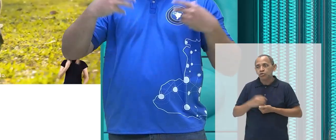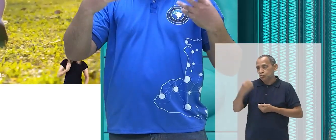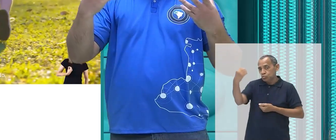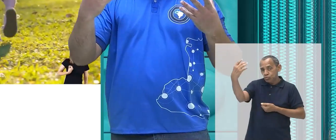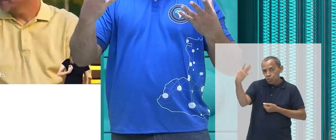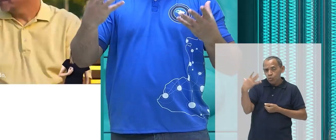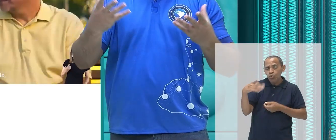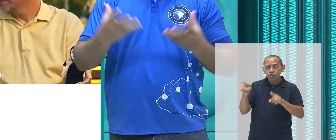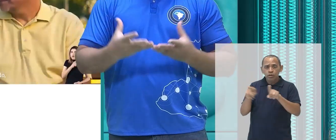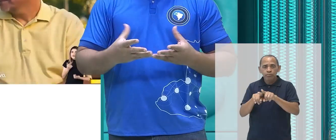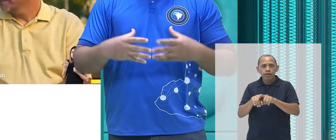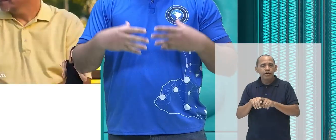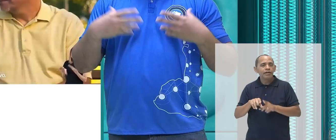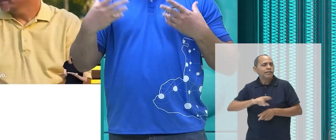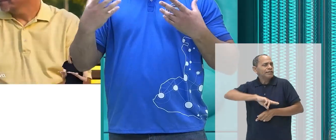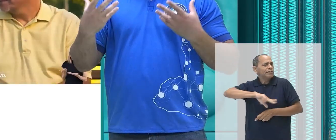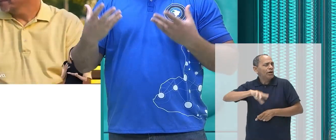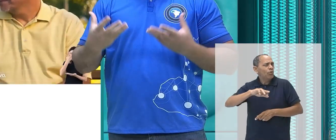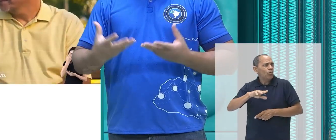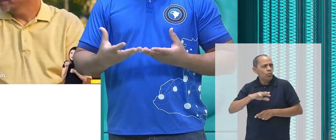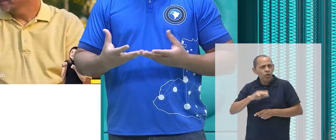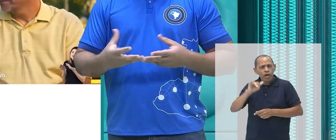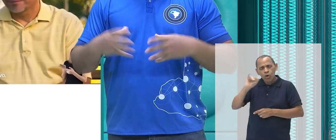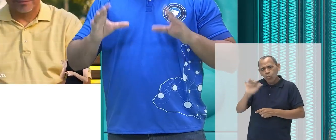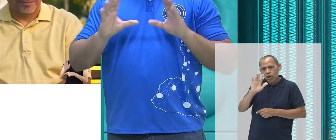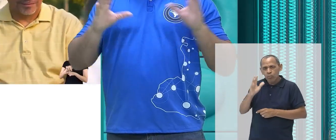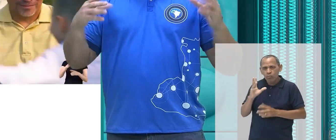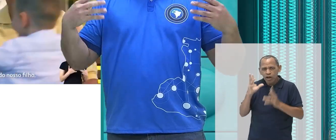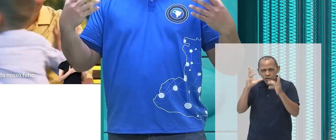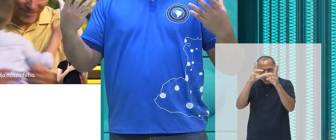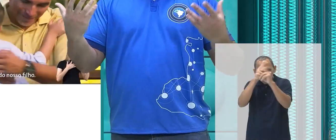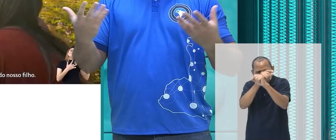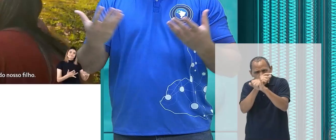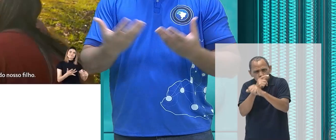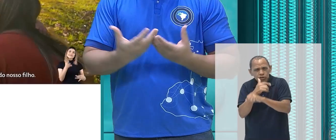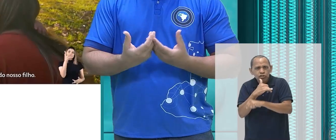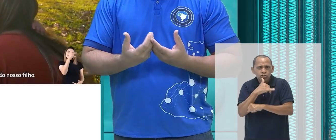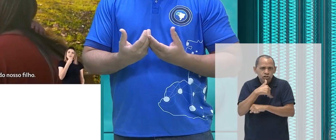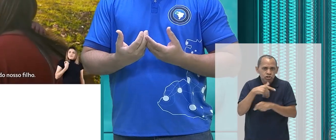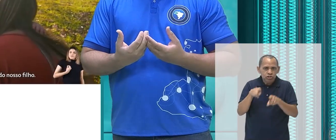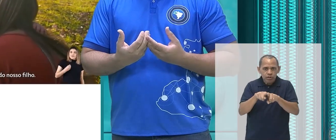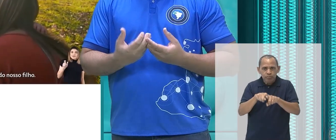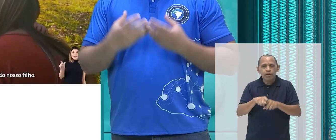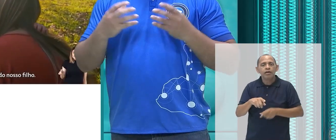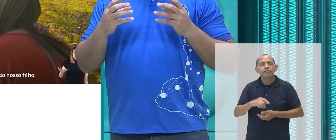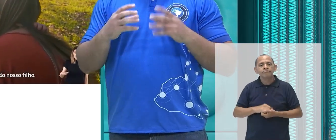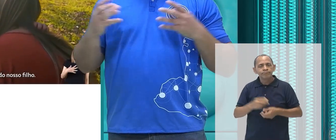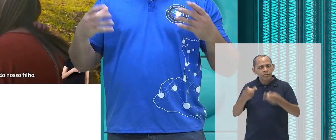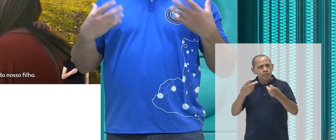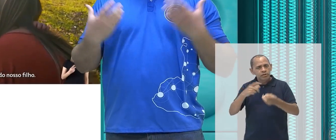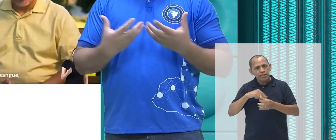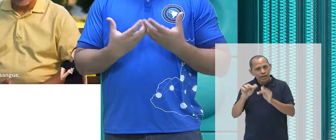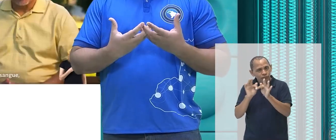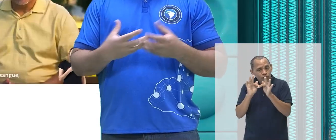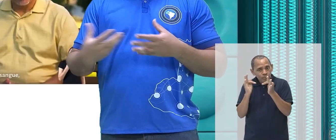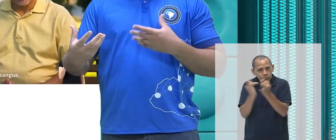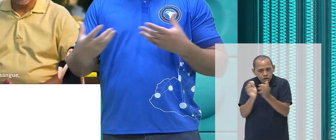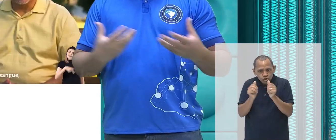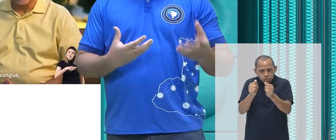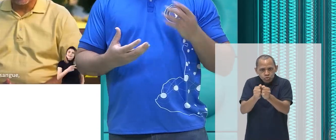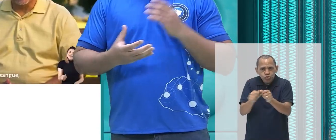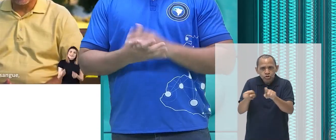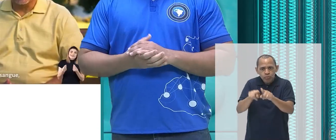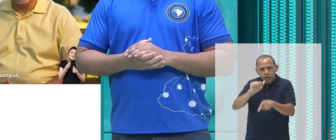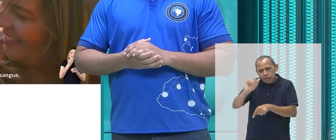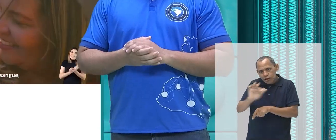não é uma imagem escurecida, triste. Percebo que nós temos a imagem familiar. Observe que tudo isso aqui